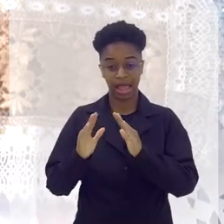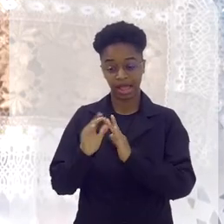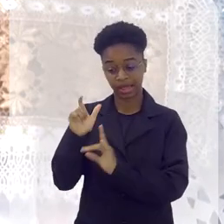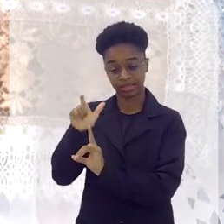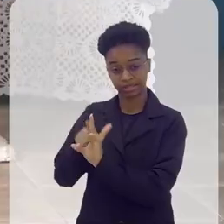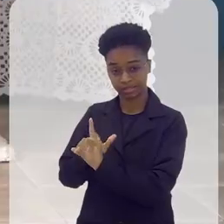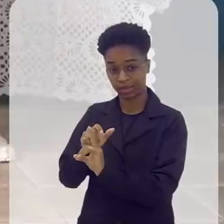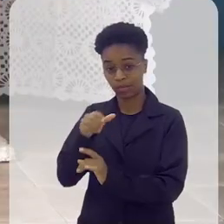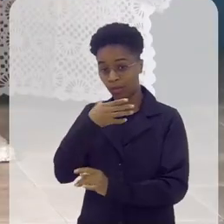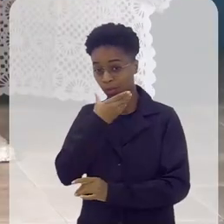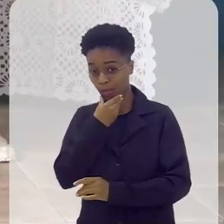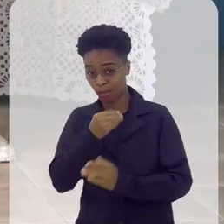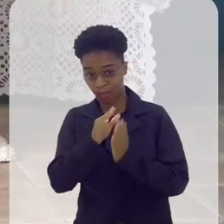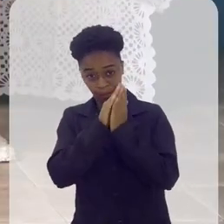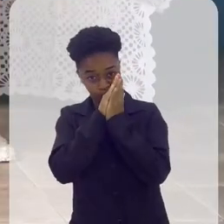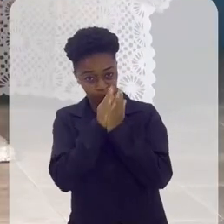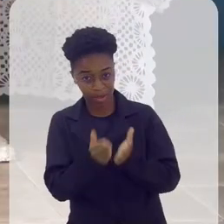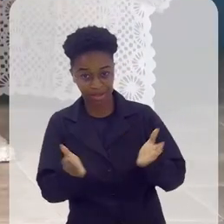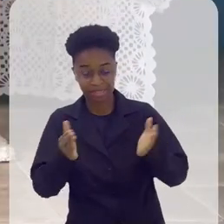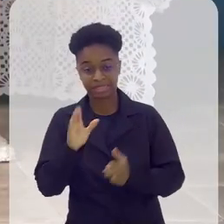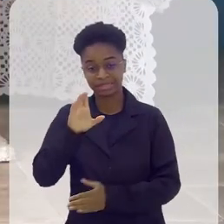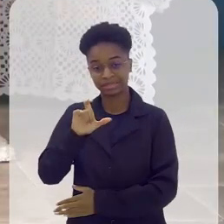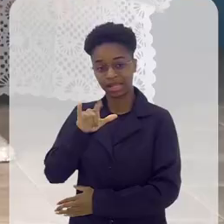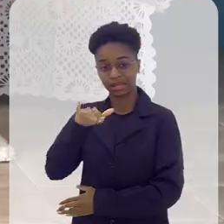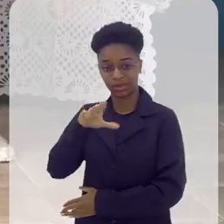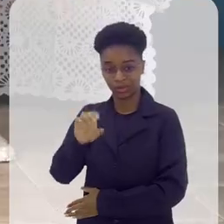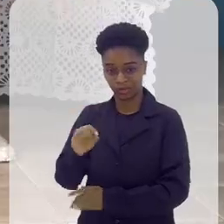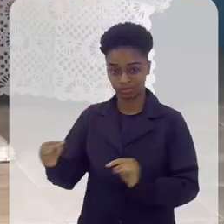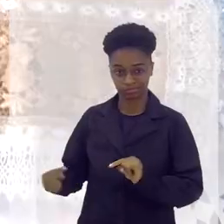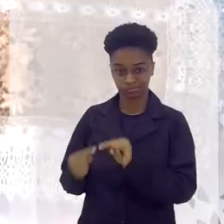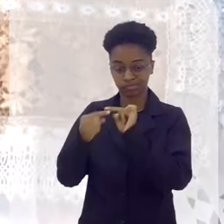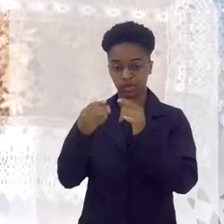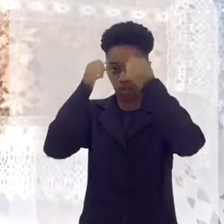na casa de Pai Celinho de Obaluaiê. Olá.